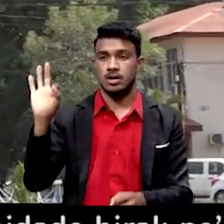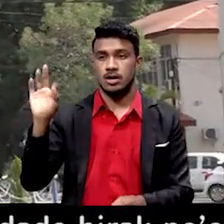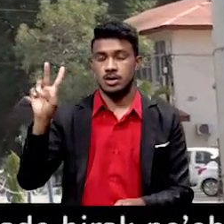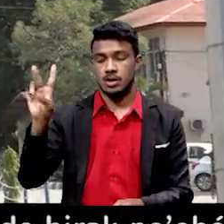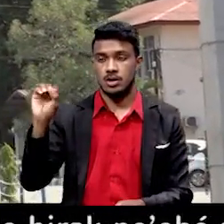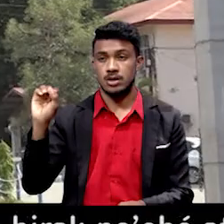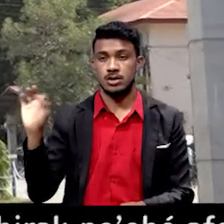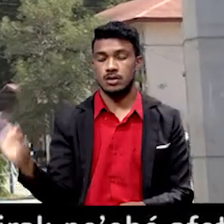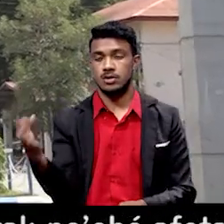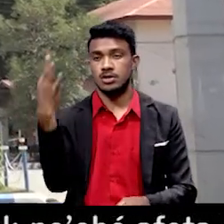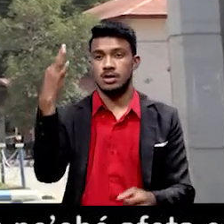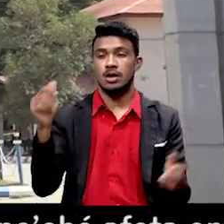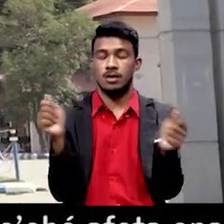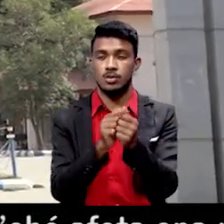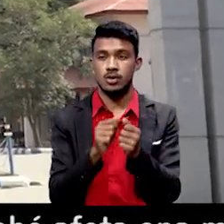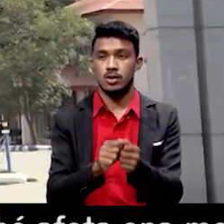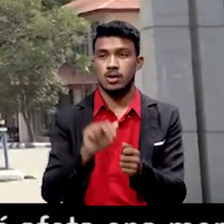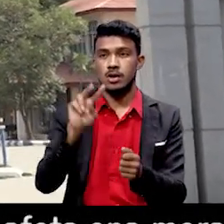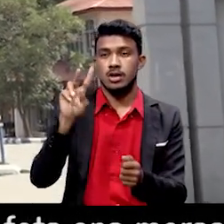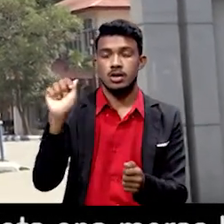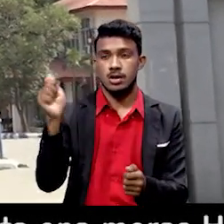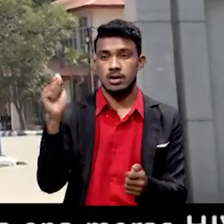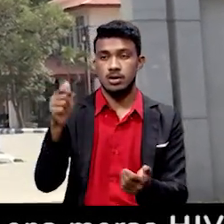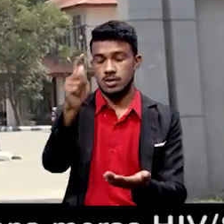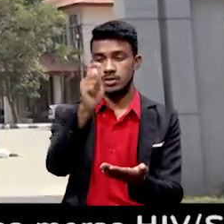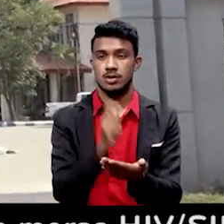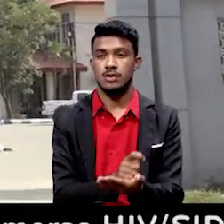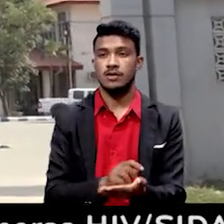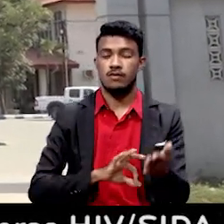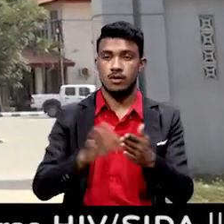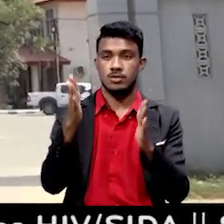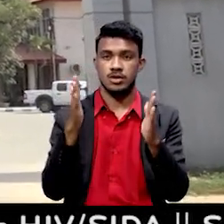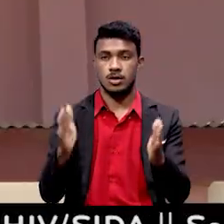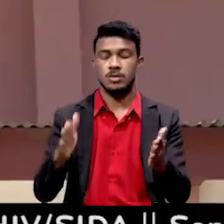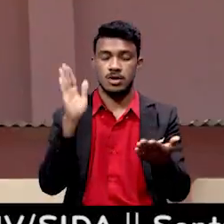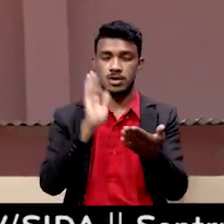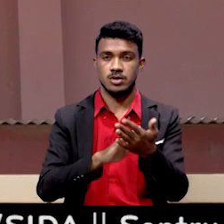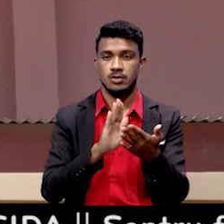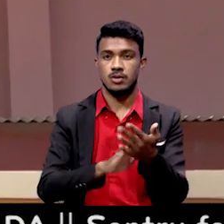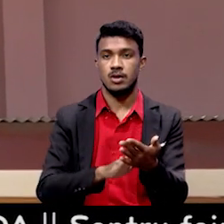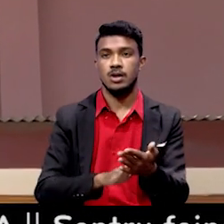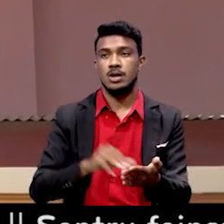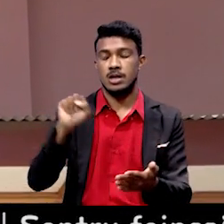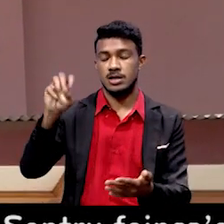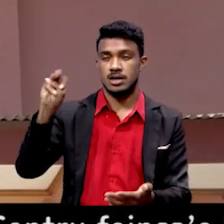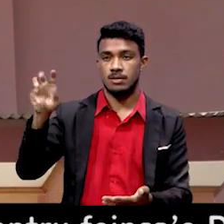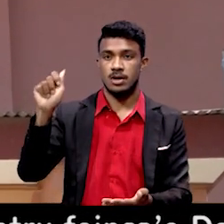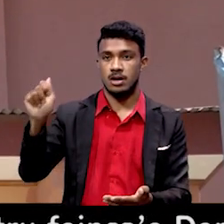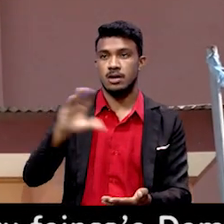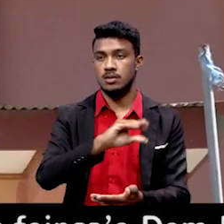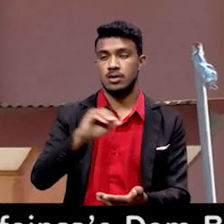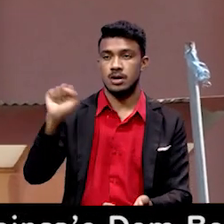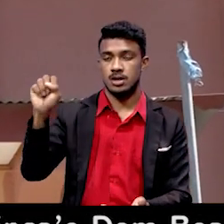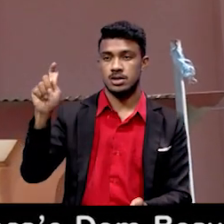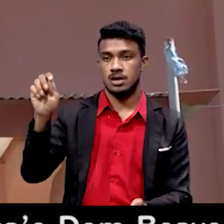professor Hamutu Krihun Sanulu, nebe formação ba área rotu iha pré-escolar, secundário no técnico